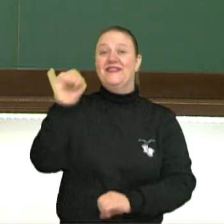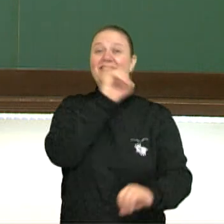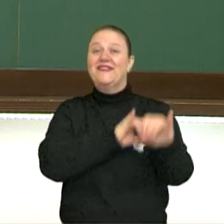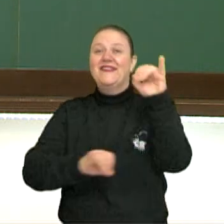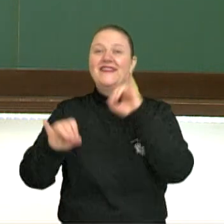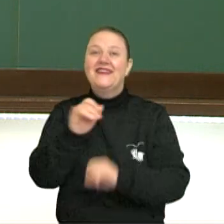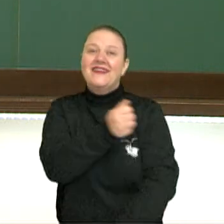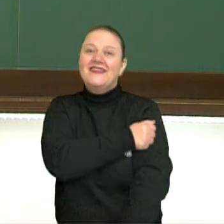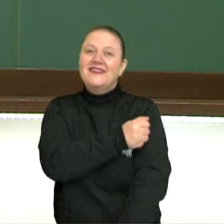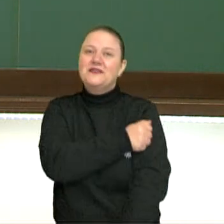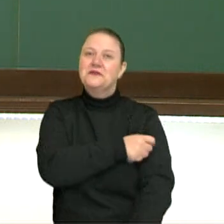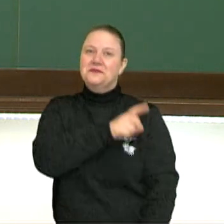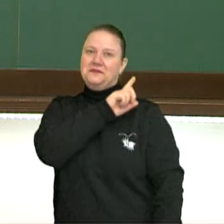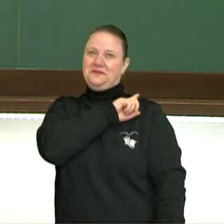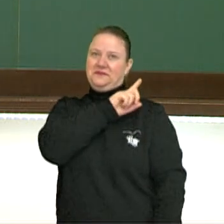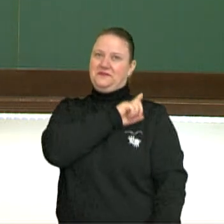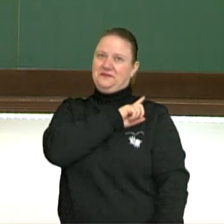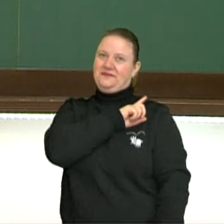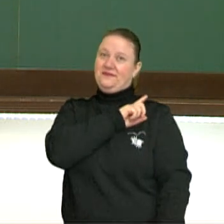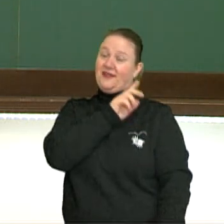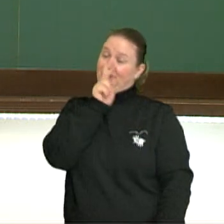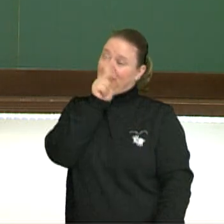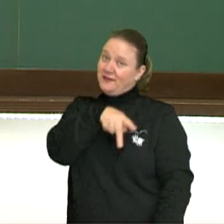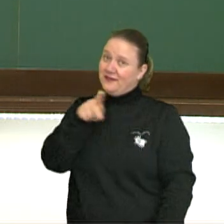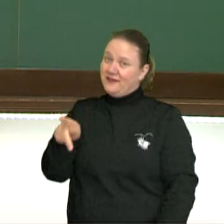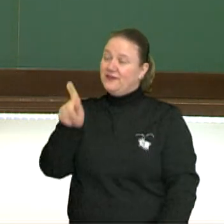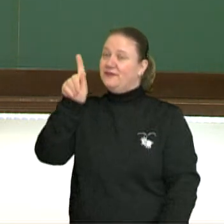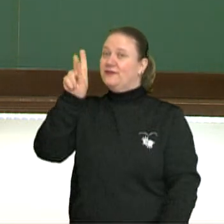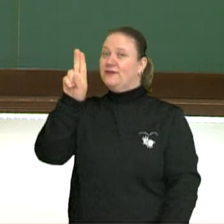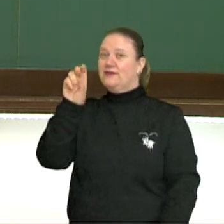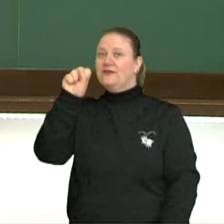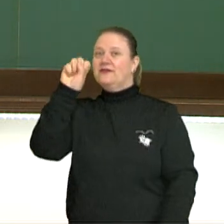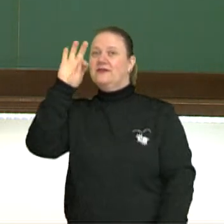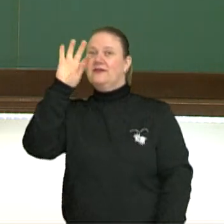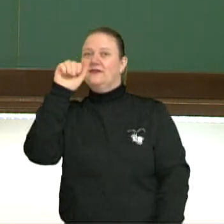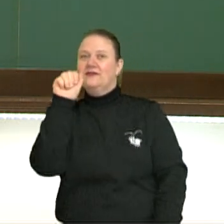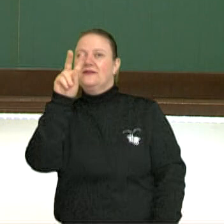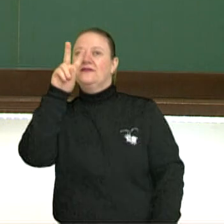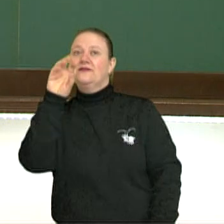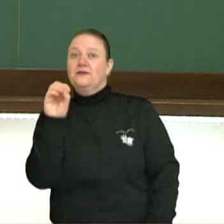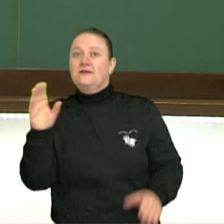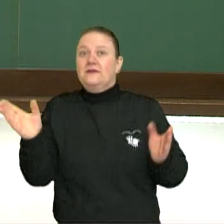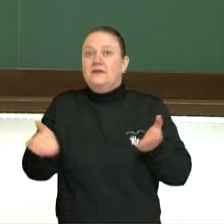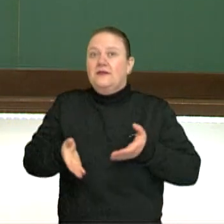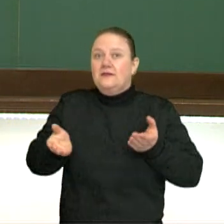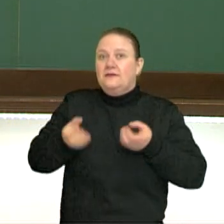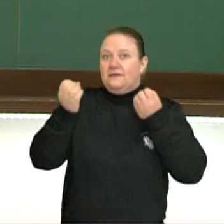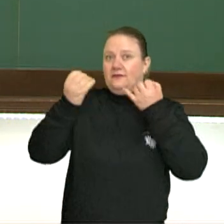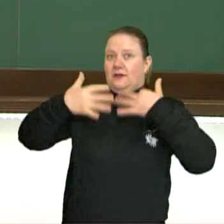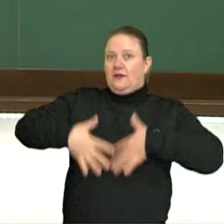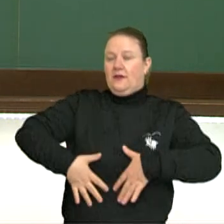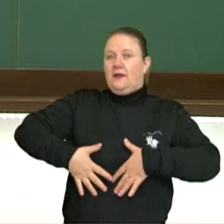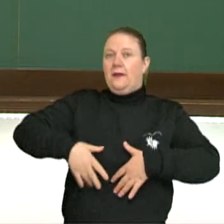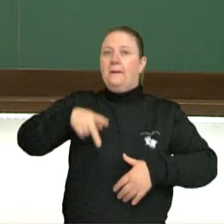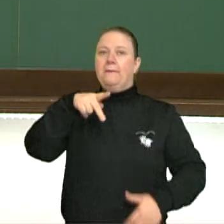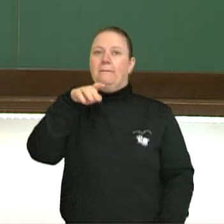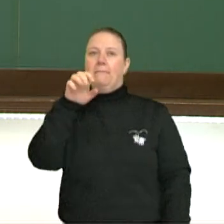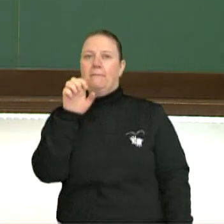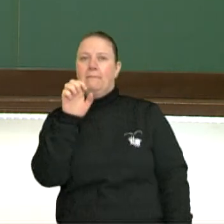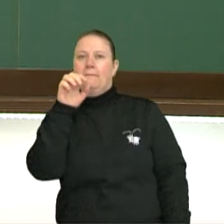Olá, estudantes da primeira série. Quem está falando aqui é o professor Gustavo Trevelli e hoje nós vamos falar sobre pêndulos. Vamos